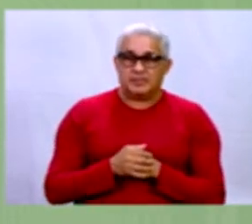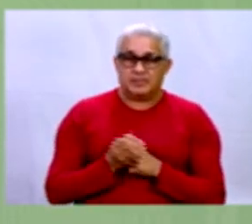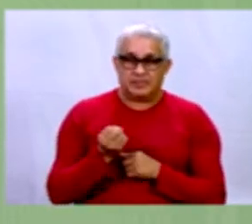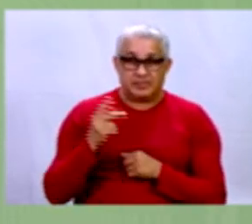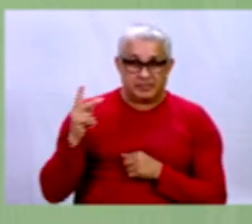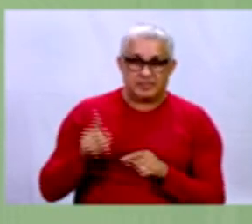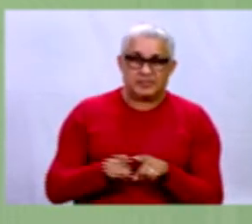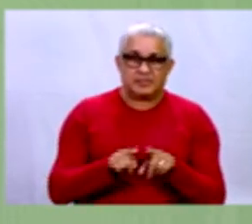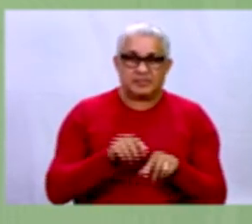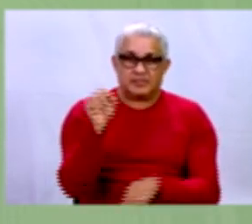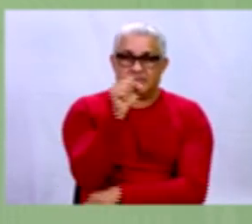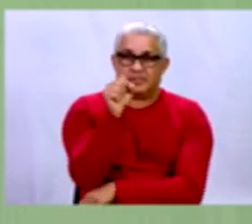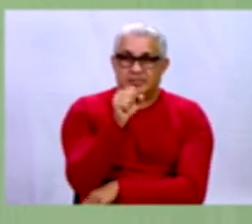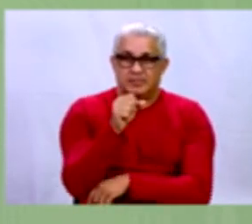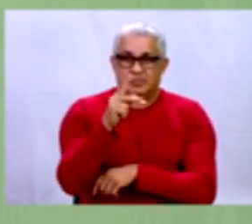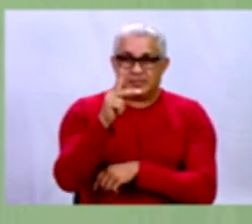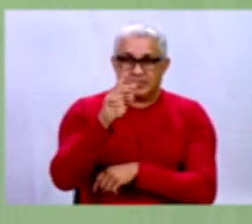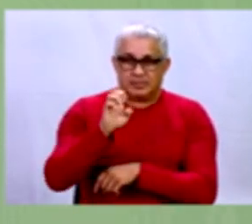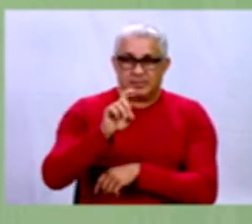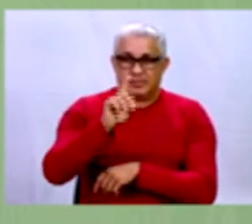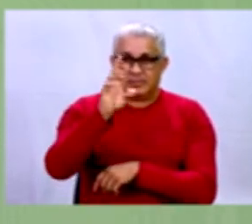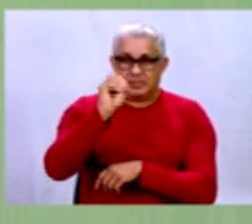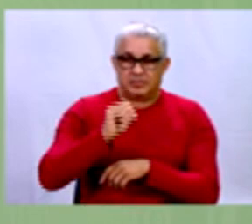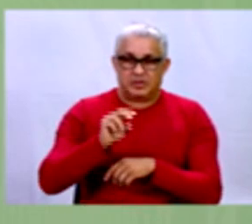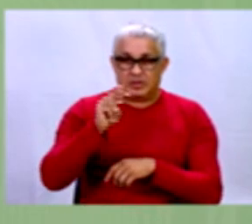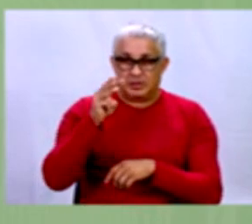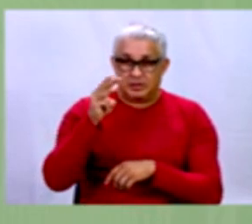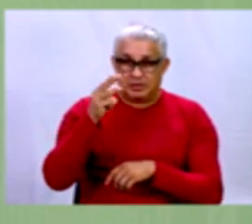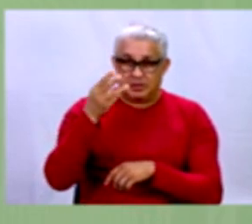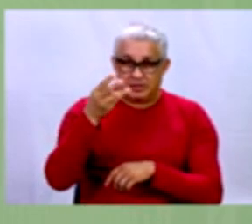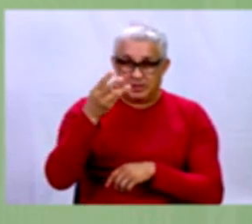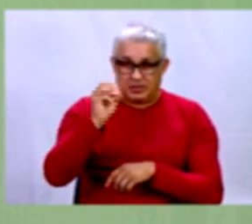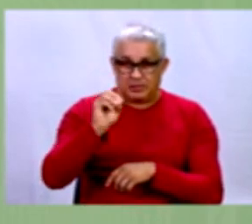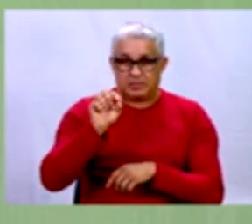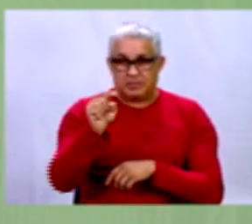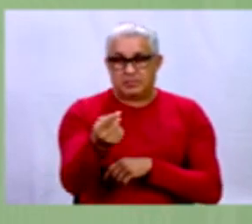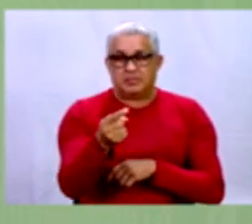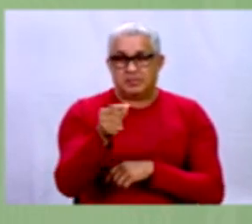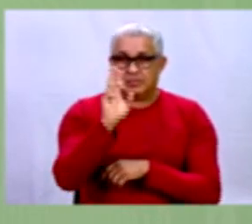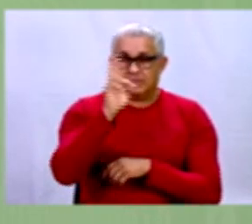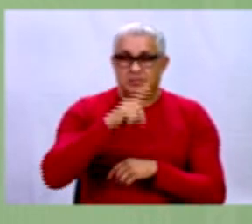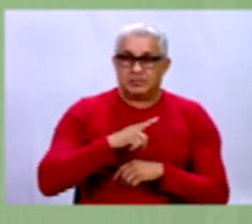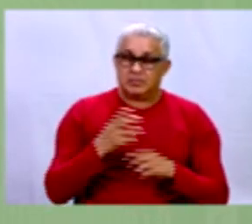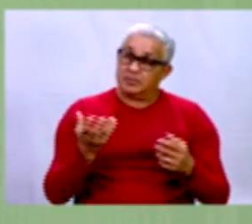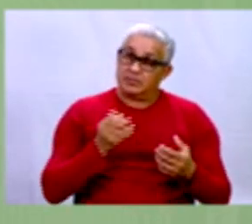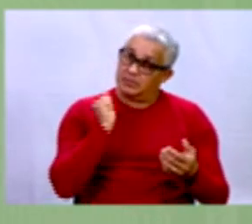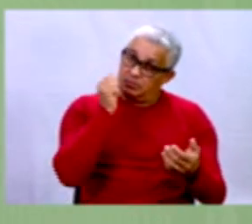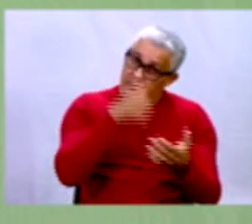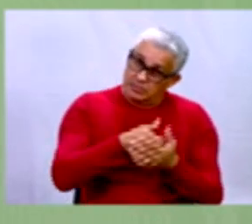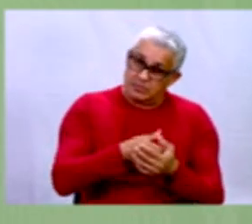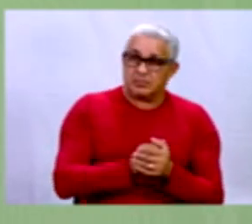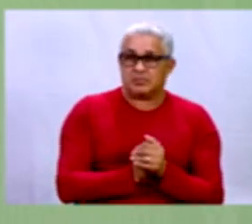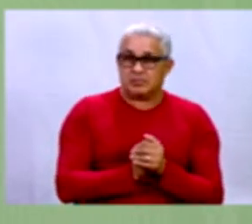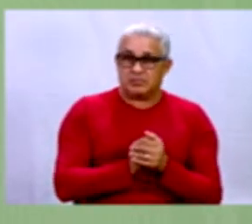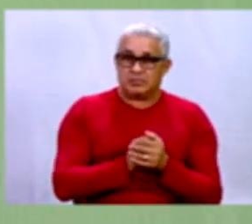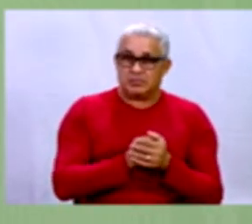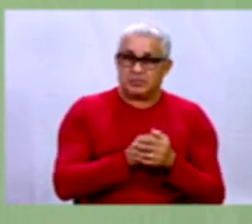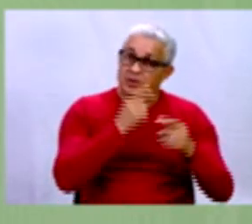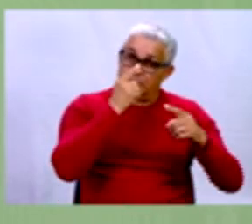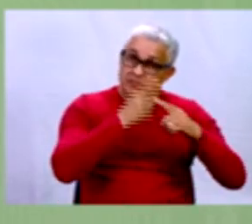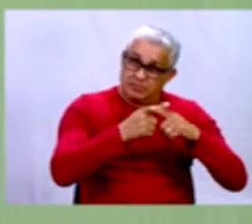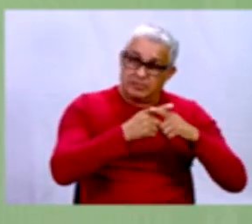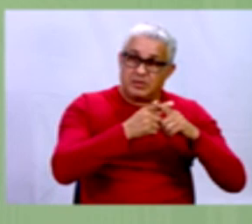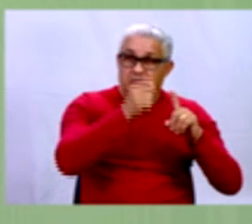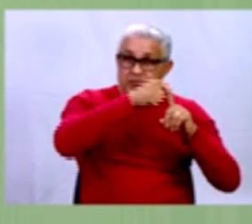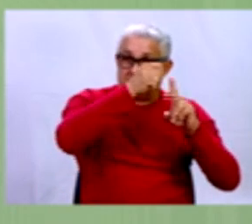E o valor do carro de Pedro é 30 mil reais. E ele quer comprar esse carro daqui 20 meses. Então, ele quer